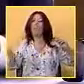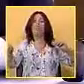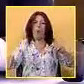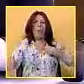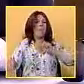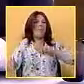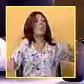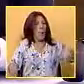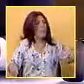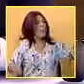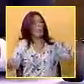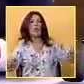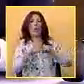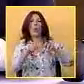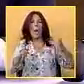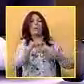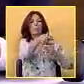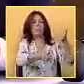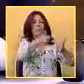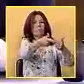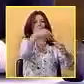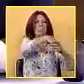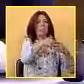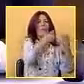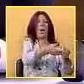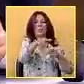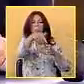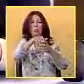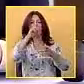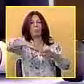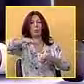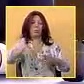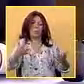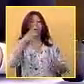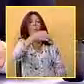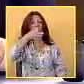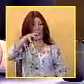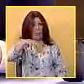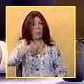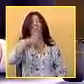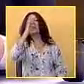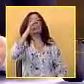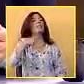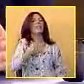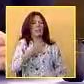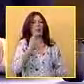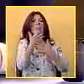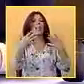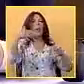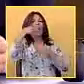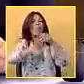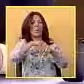têm as mesmas condições de eleger os outros, como os outros. Portanto, o PPM, se houver uma grande